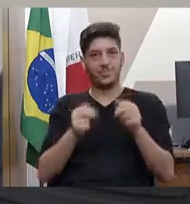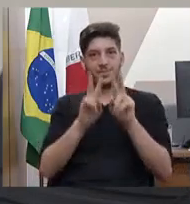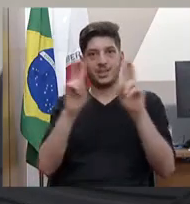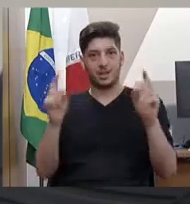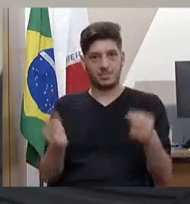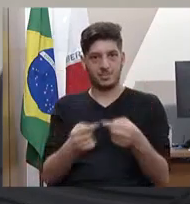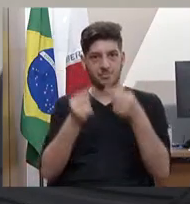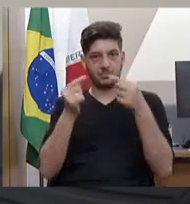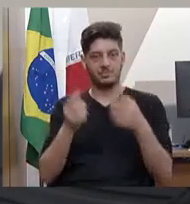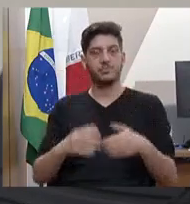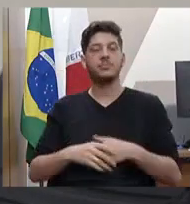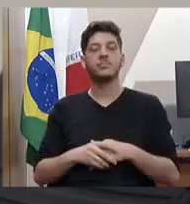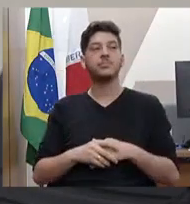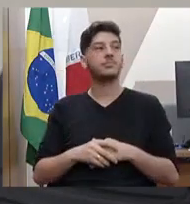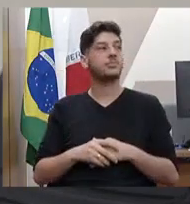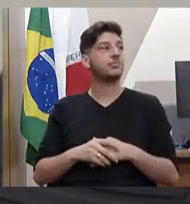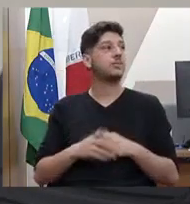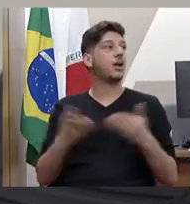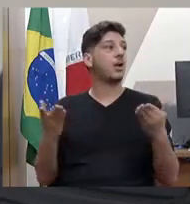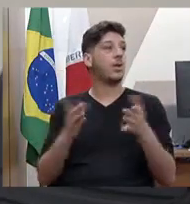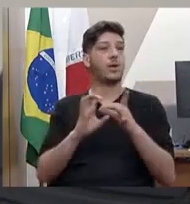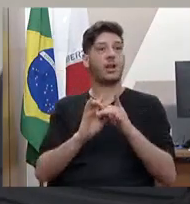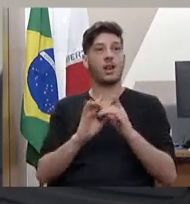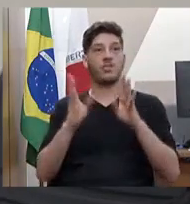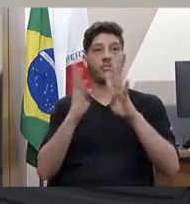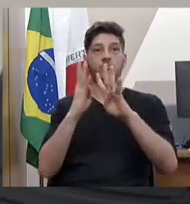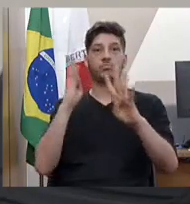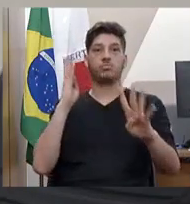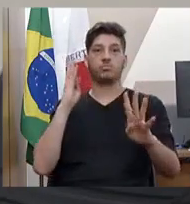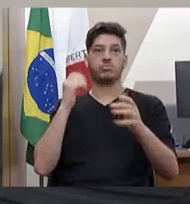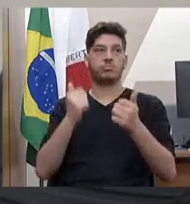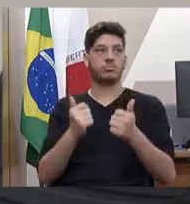então nós estamos ali à disposição